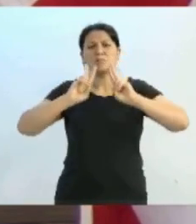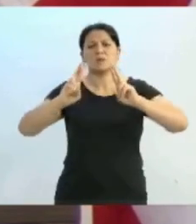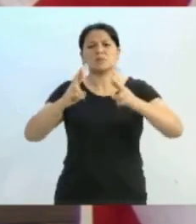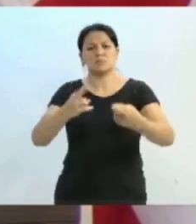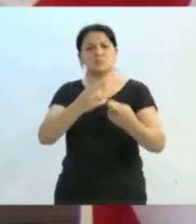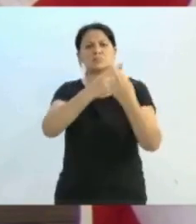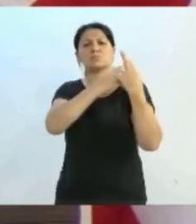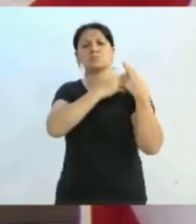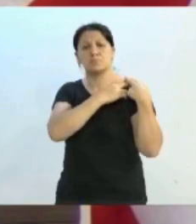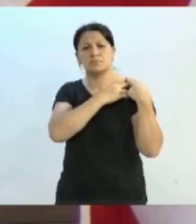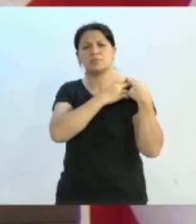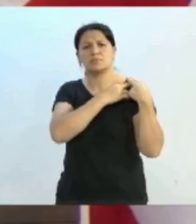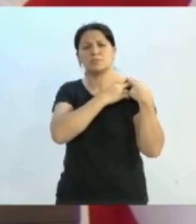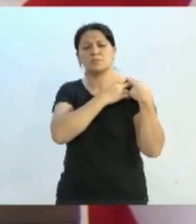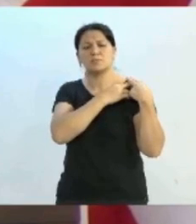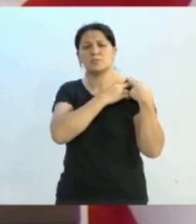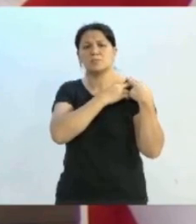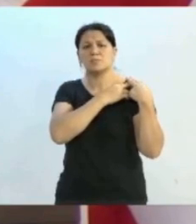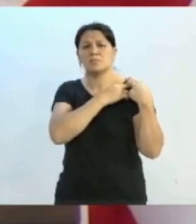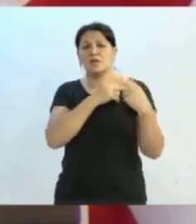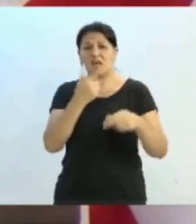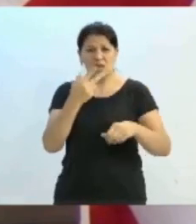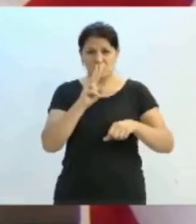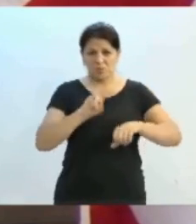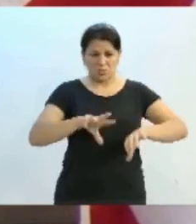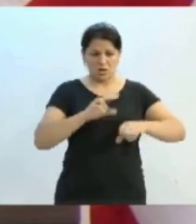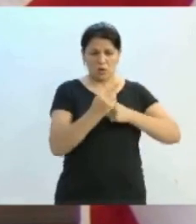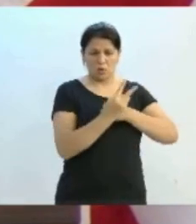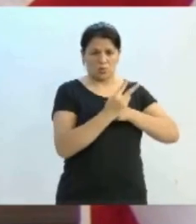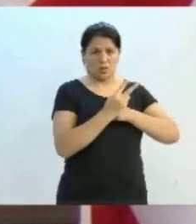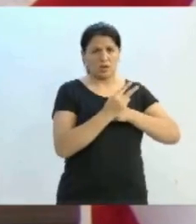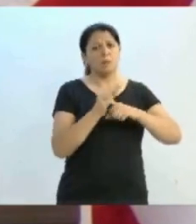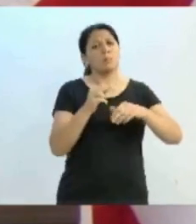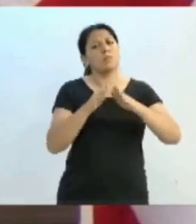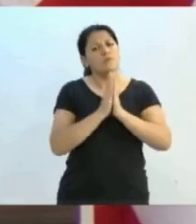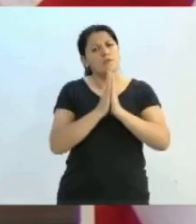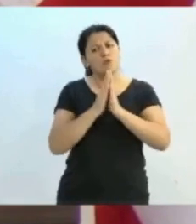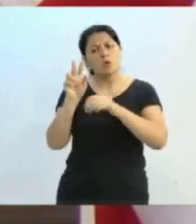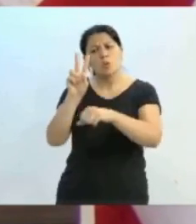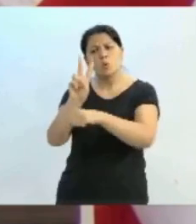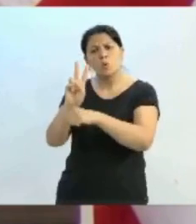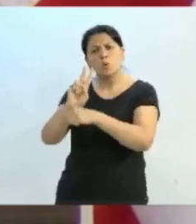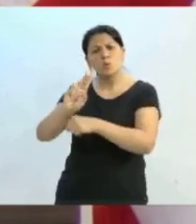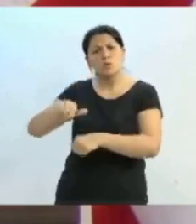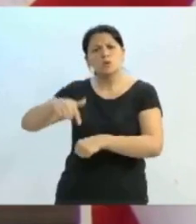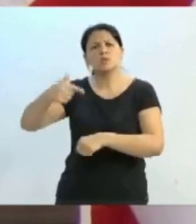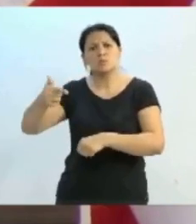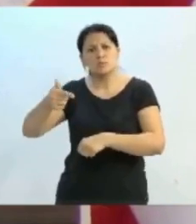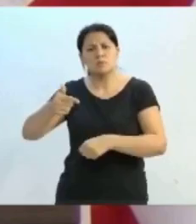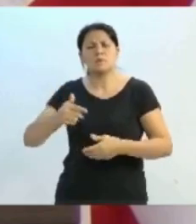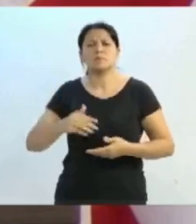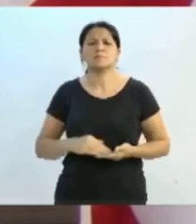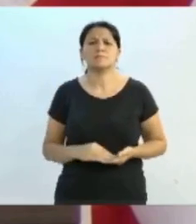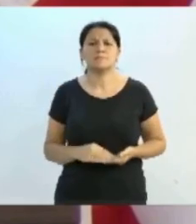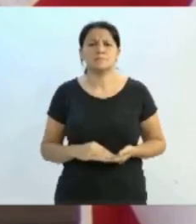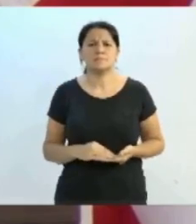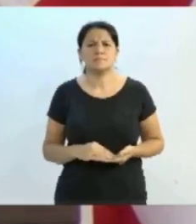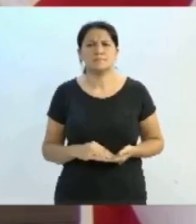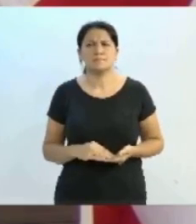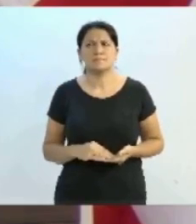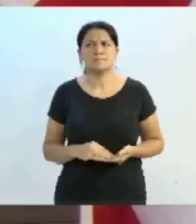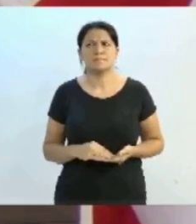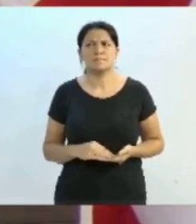e a cuidar se não queremos cuidar da gente a gente tem que ter por favor ADC é de cuidar do próximo